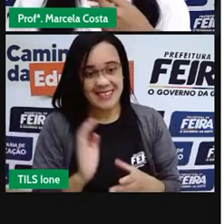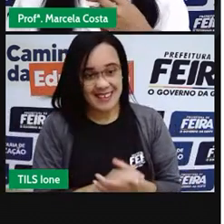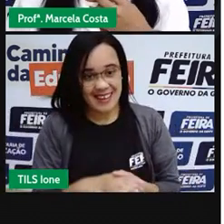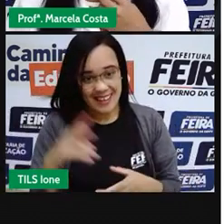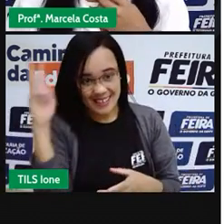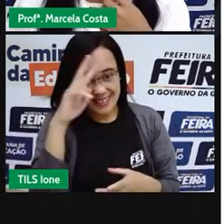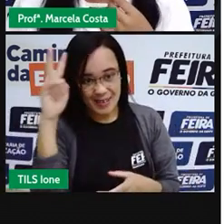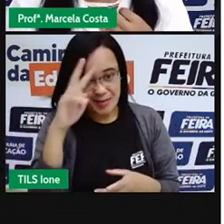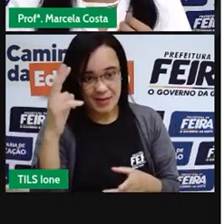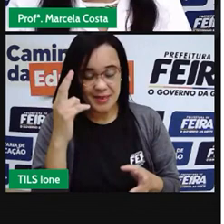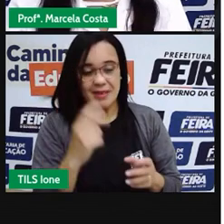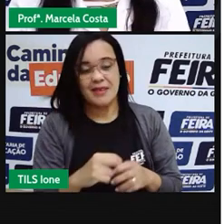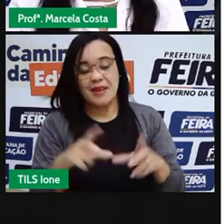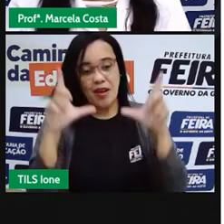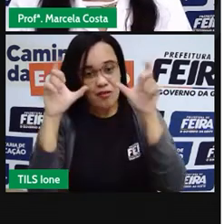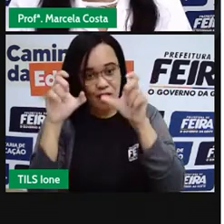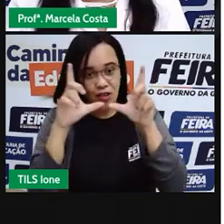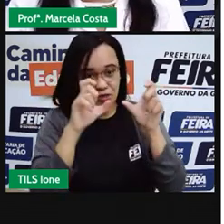do mercado,